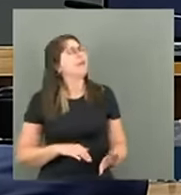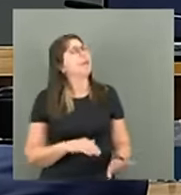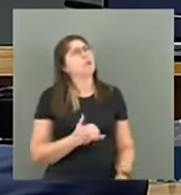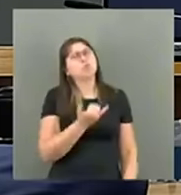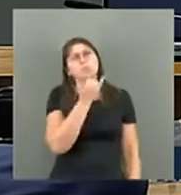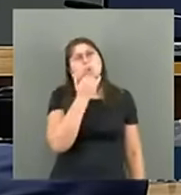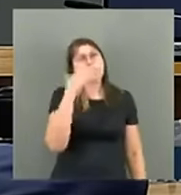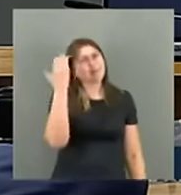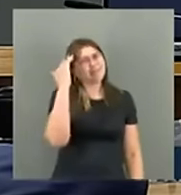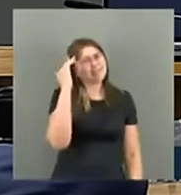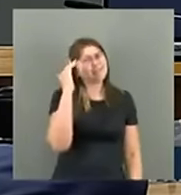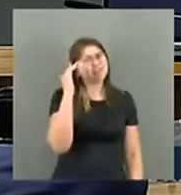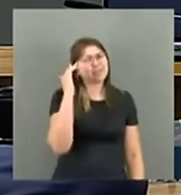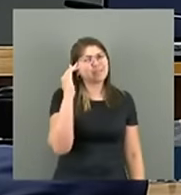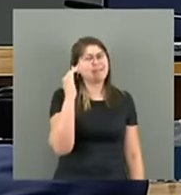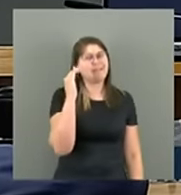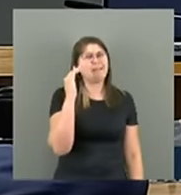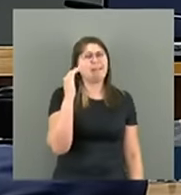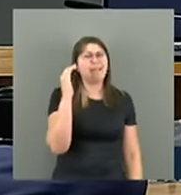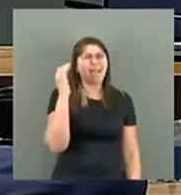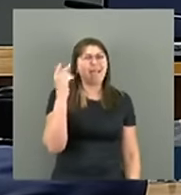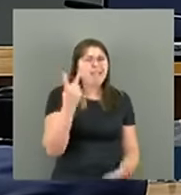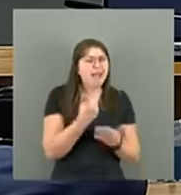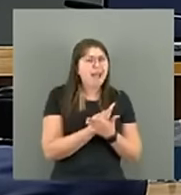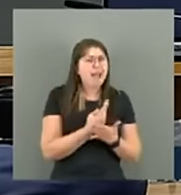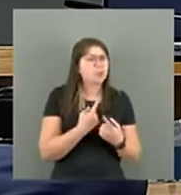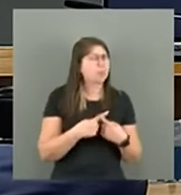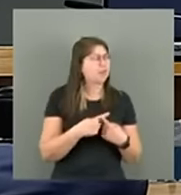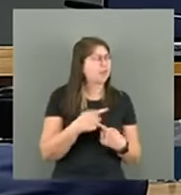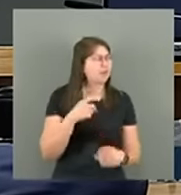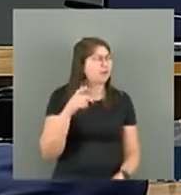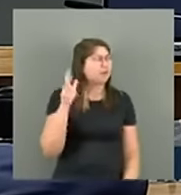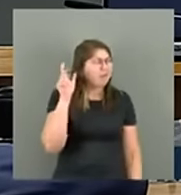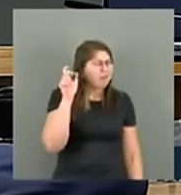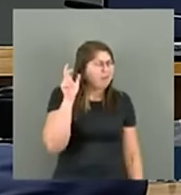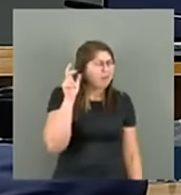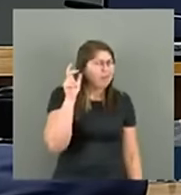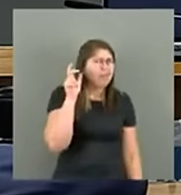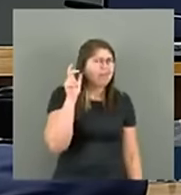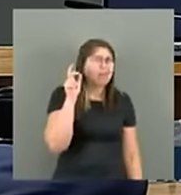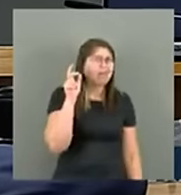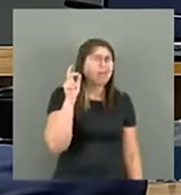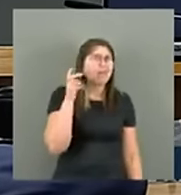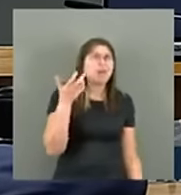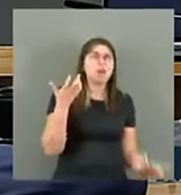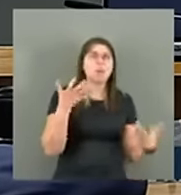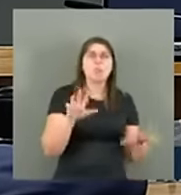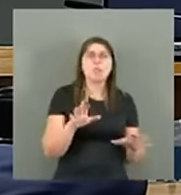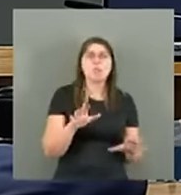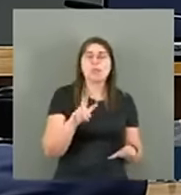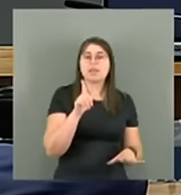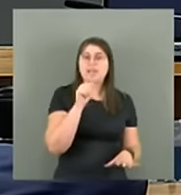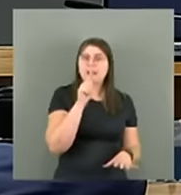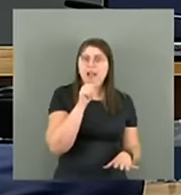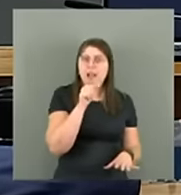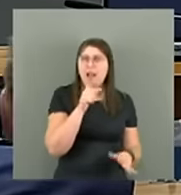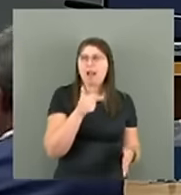eu confesso, meu ouvido está aqui nesse momento em que eu juro por Deus, eu não queria tomar água, café, eu queria estar tomando um